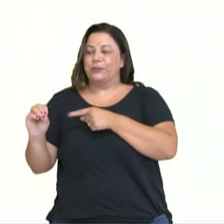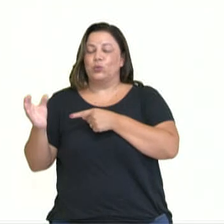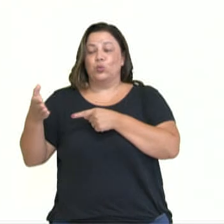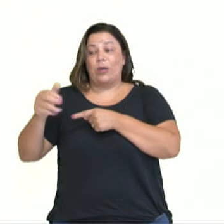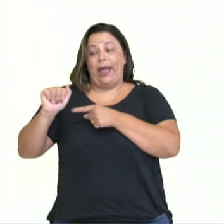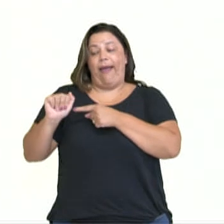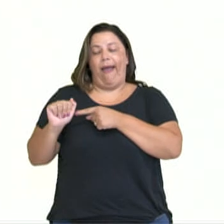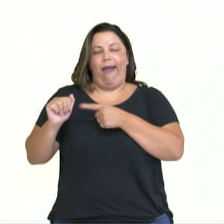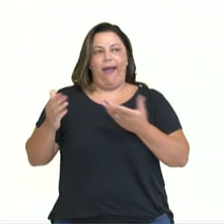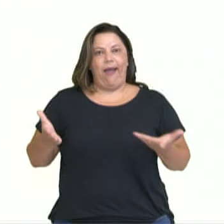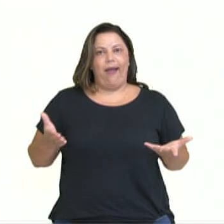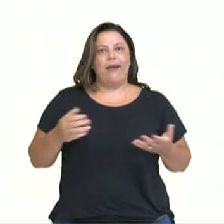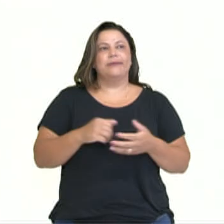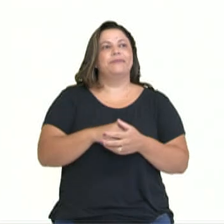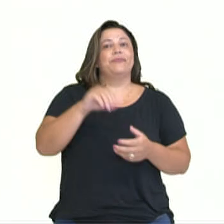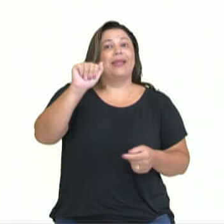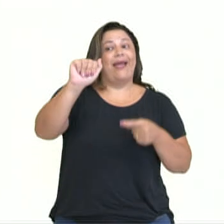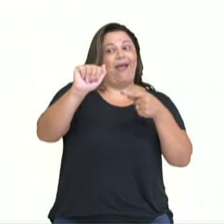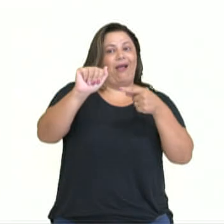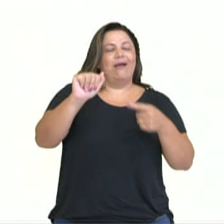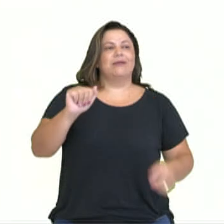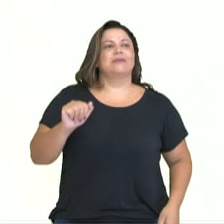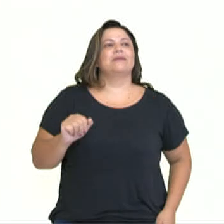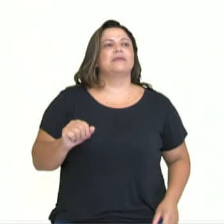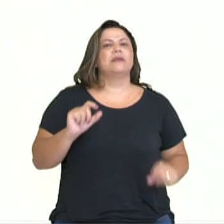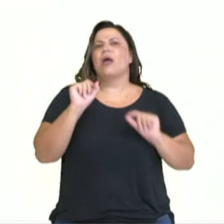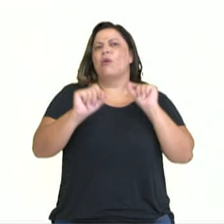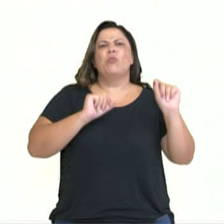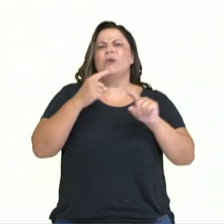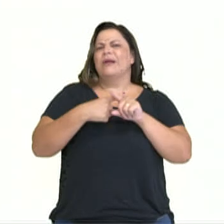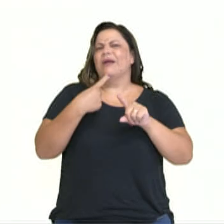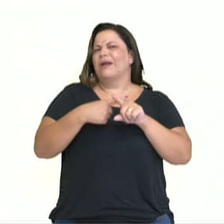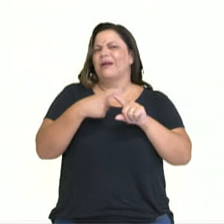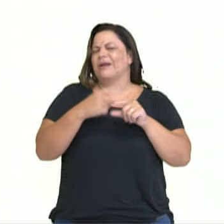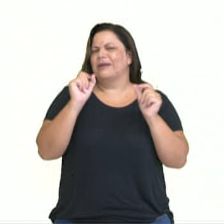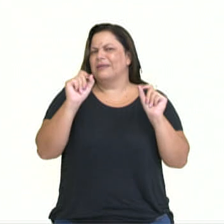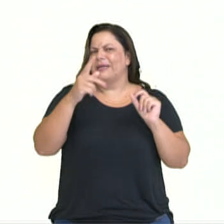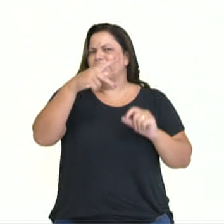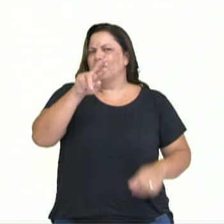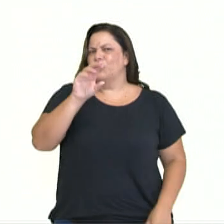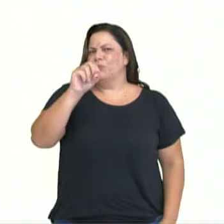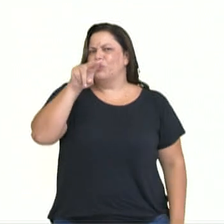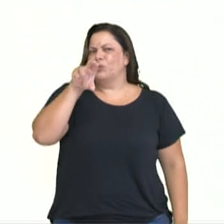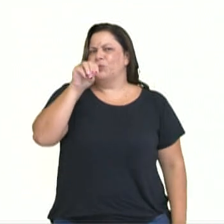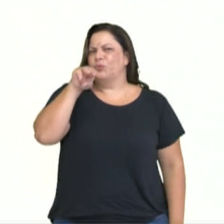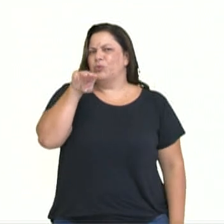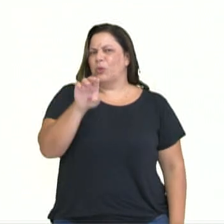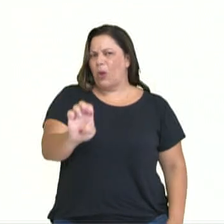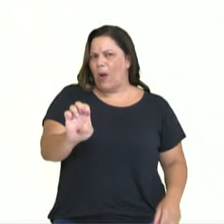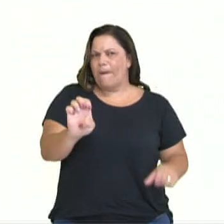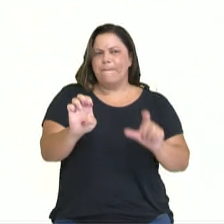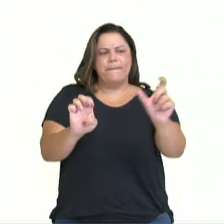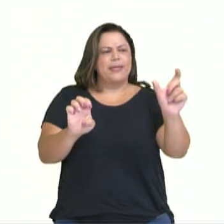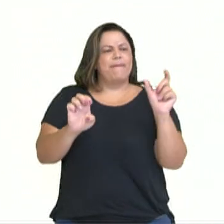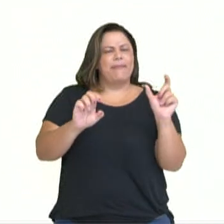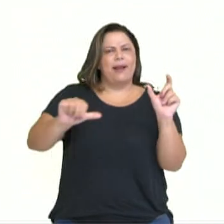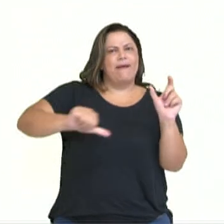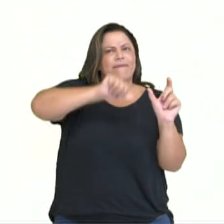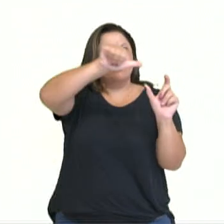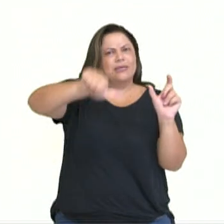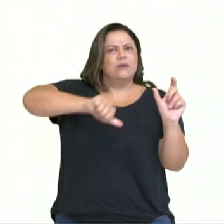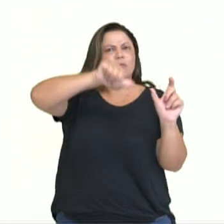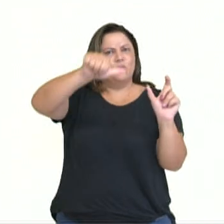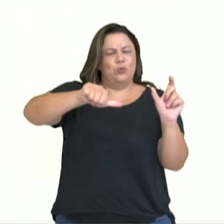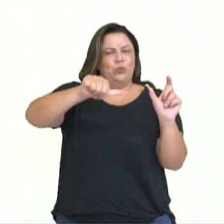É um pronome oblíquo átono, a. Para que serve o pronome, vocês lembram? Pronome é aquela palavra que modifica, acompanha